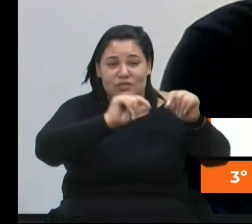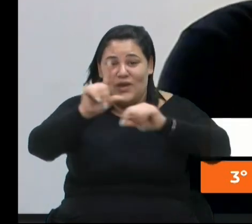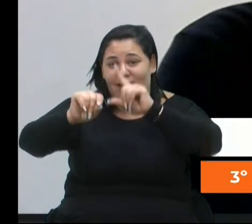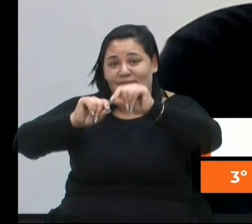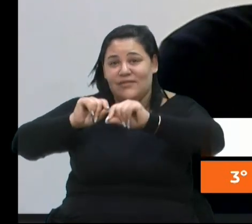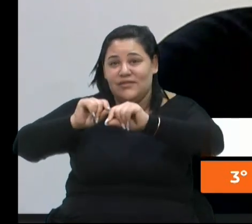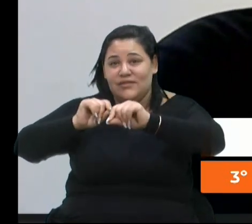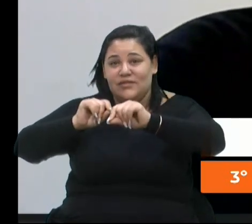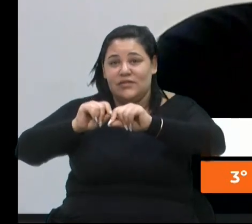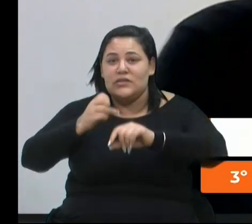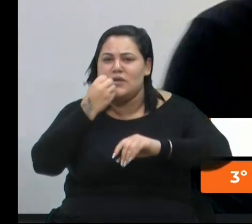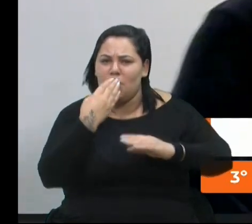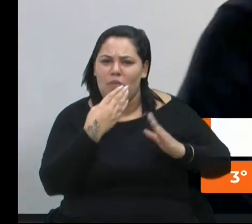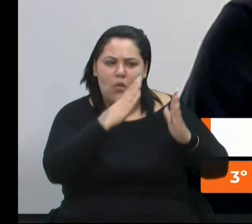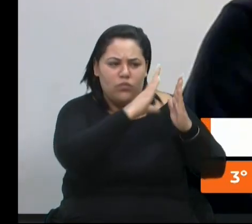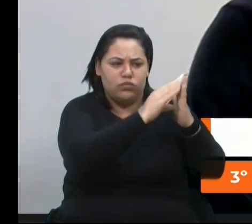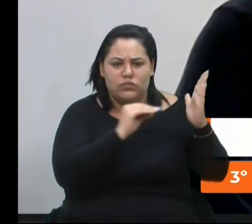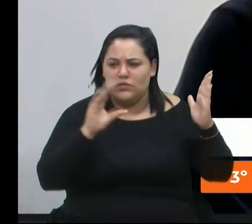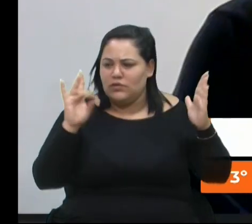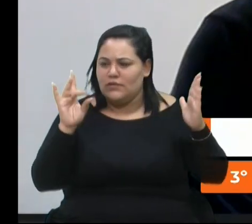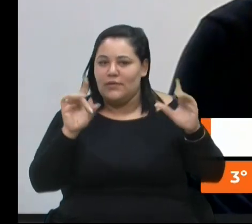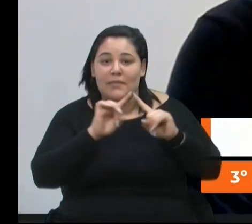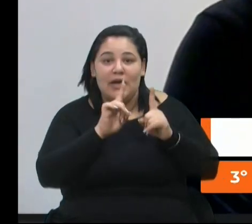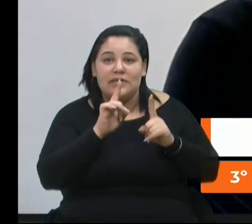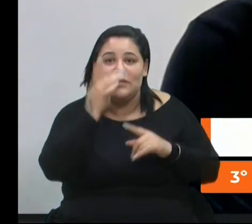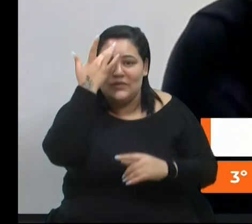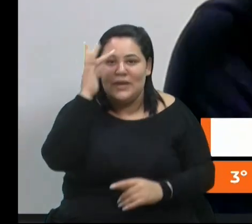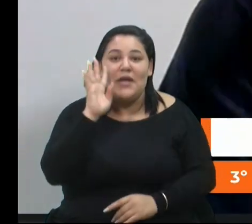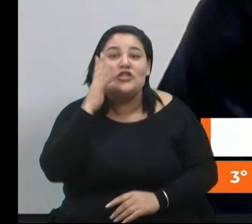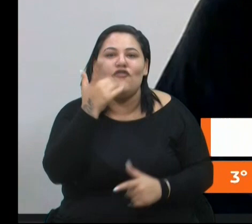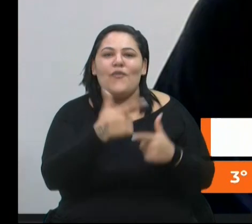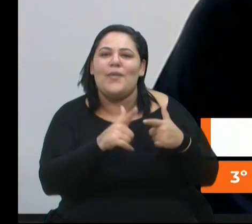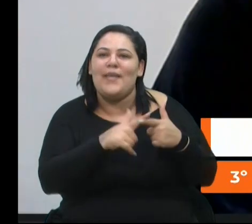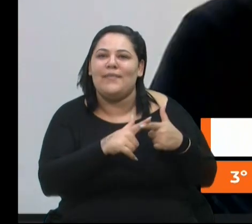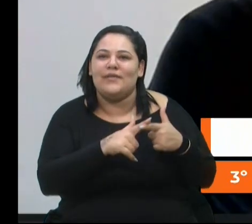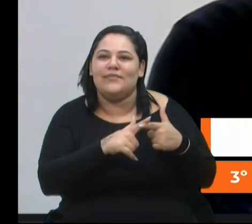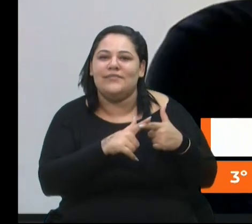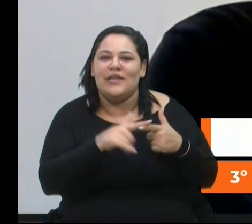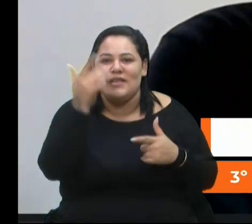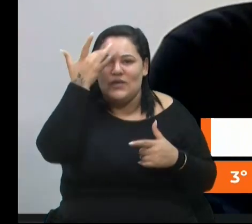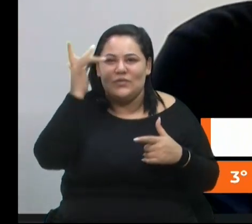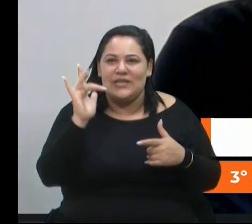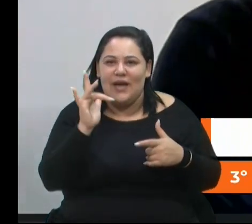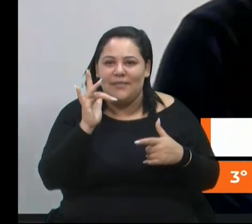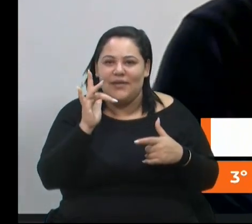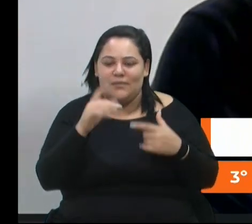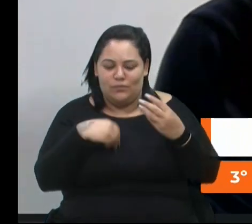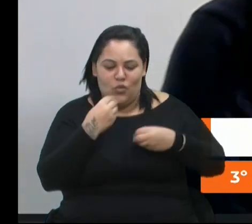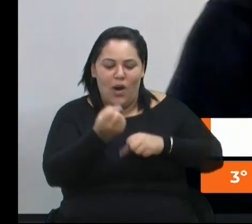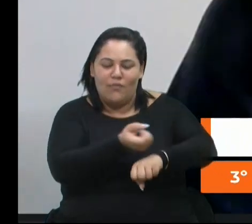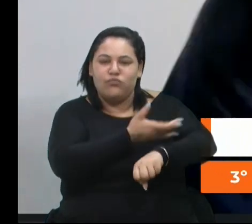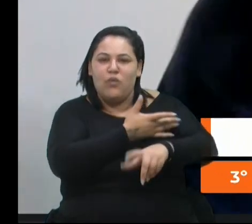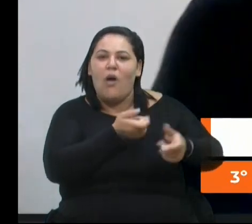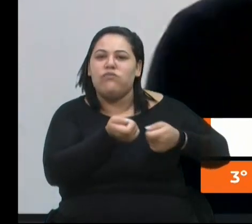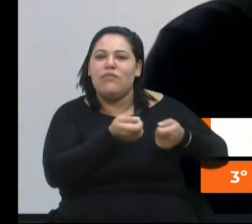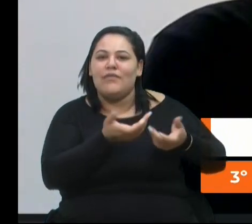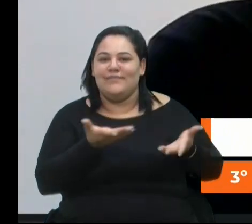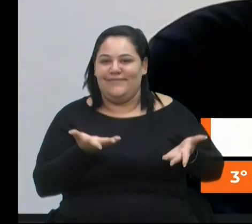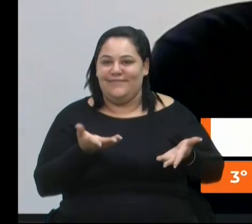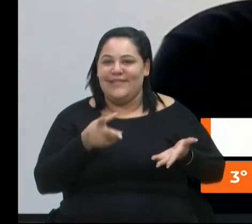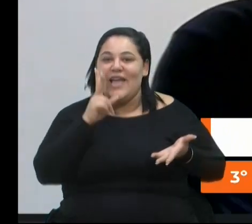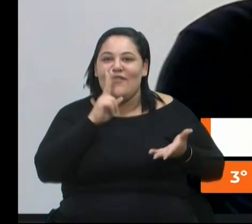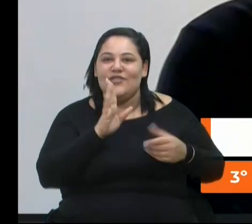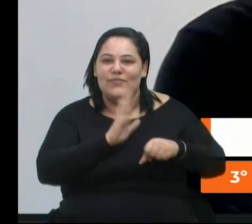bons em Ctrl+C, Ctrl+V, mas que não sabem solucionar um problema? Que não sabem se gerir emocionalmente? Então,